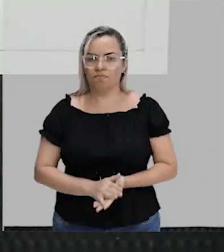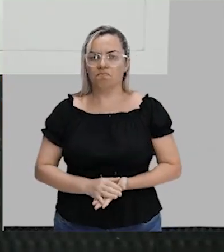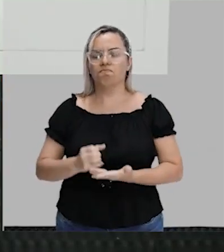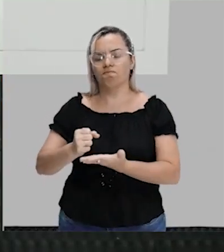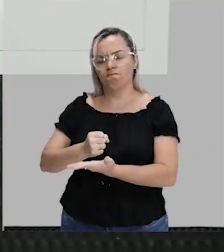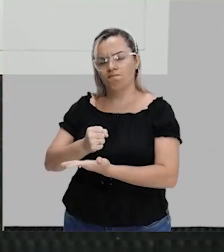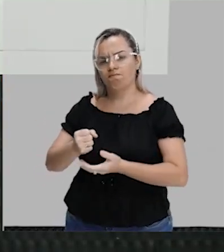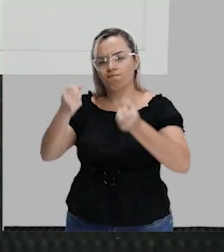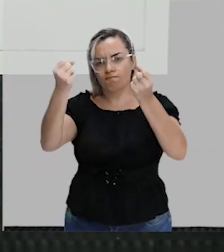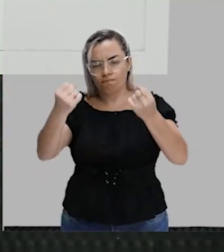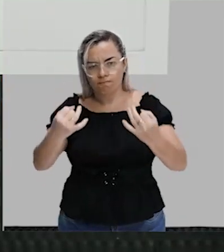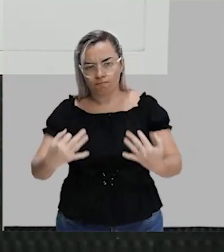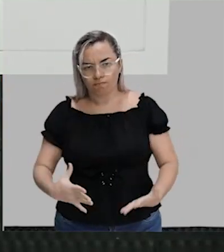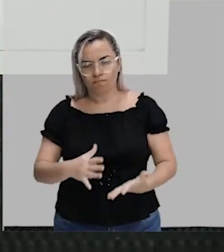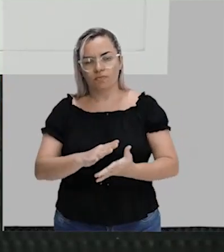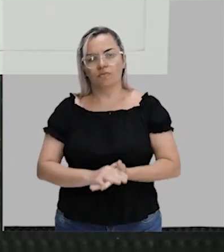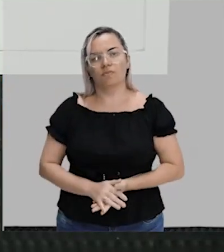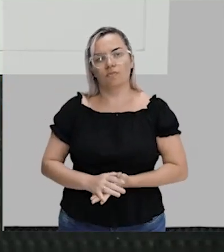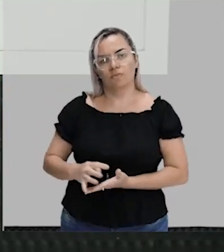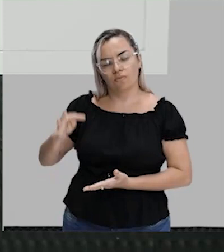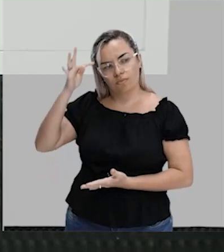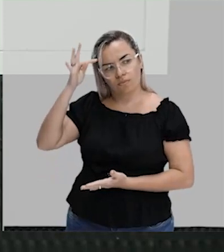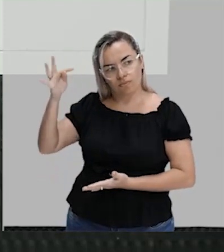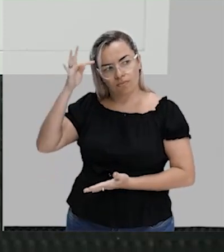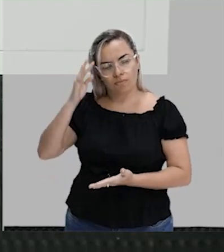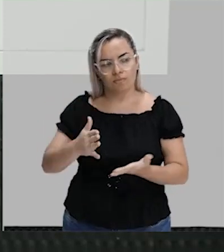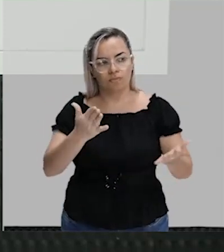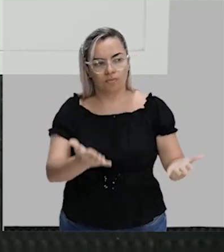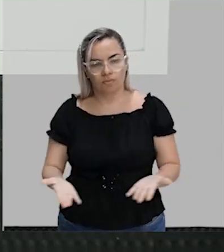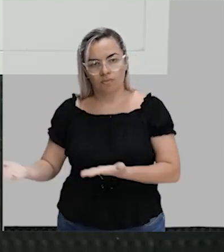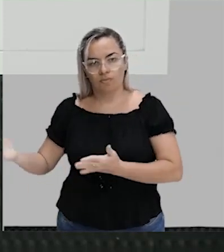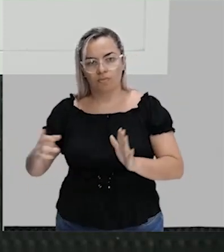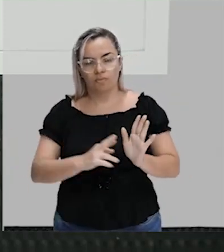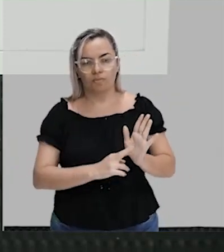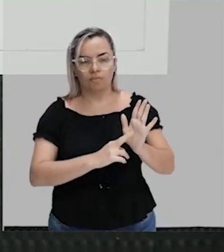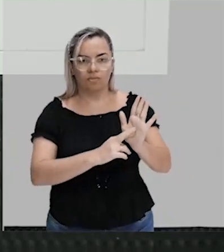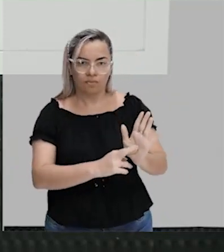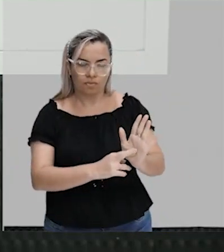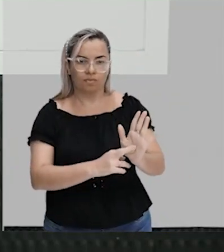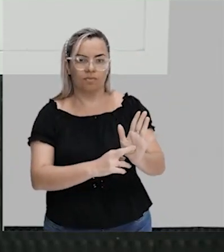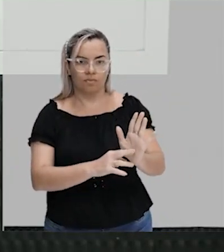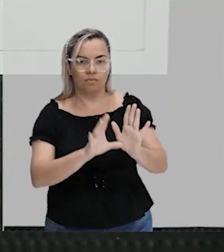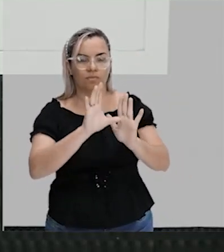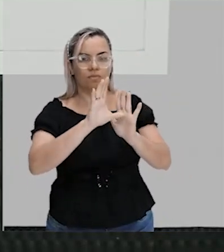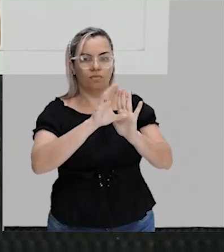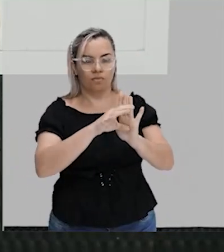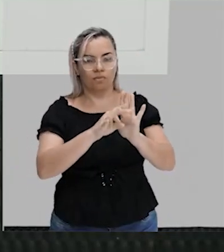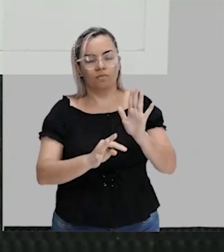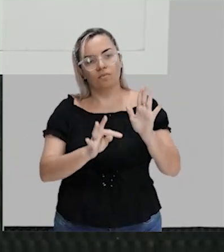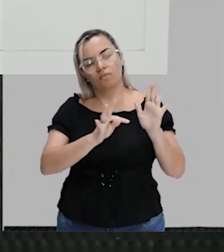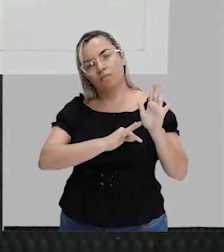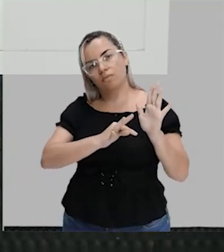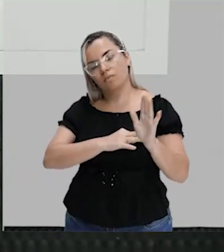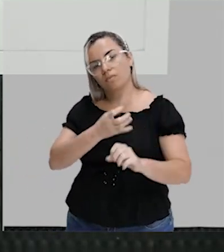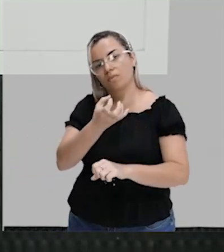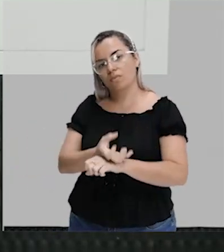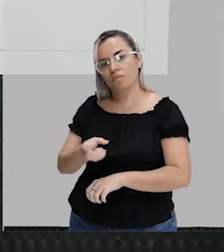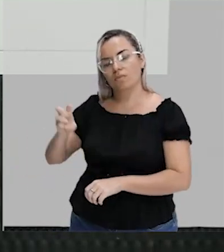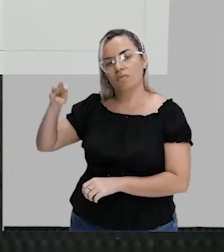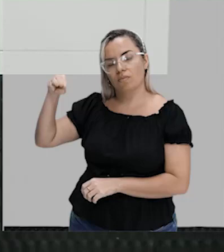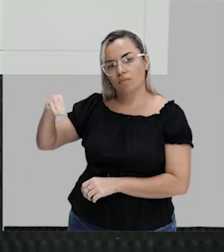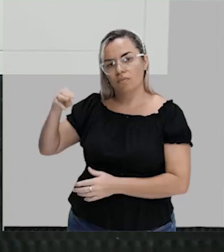é basicamente isso a história é essa aqui eu tenho uma definiçãozinha matemática aquela coisa mais técnica né Tá mas assim